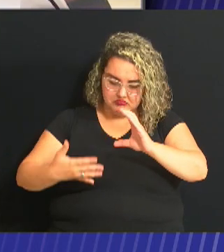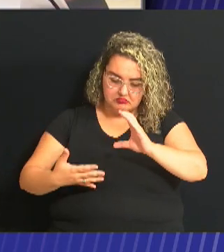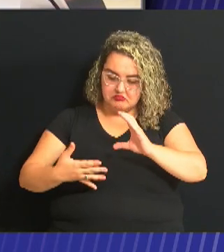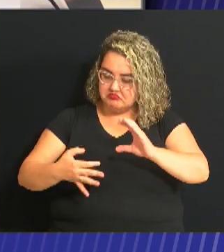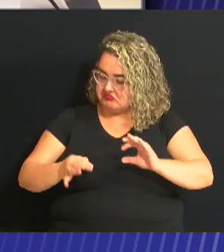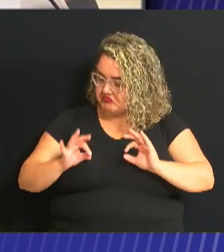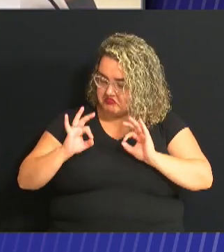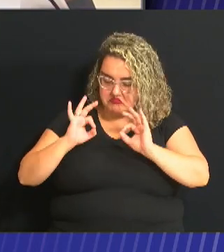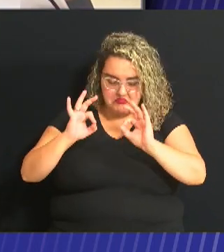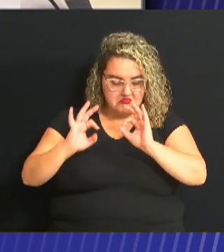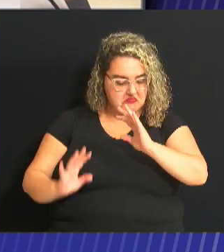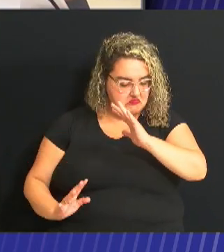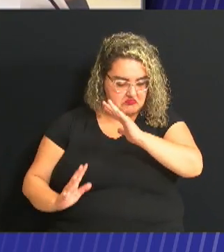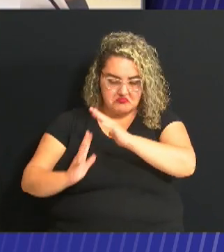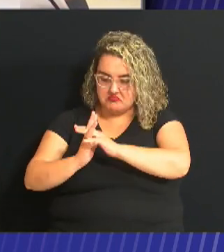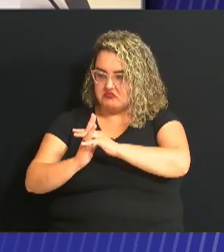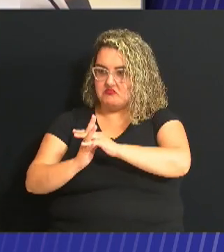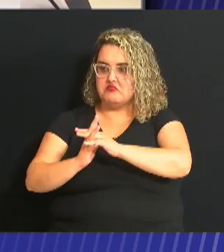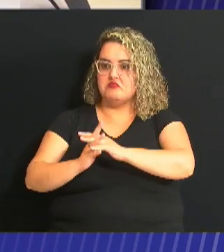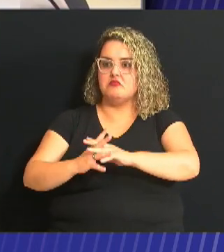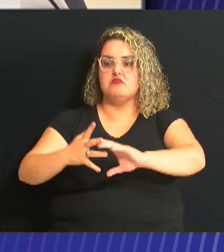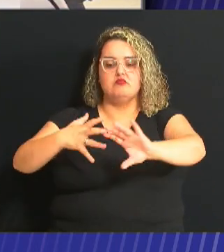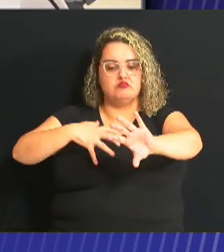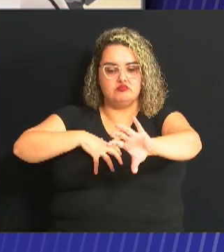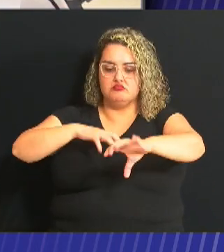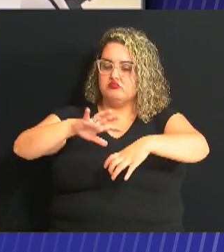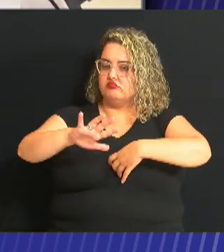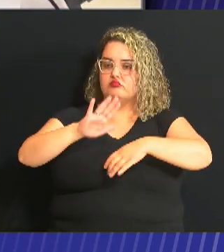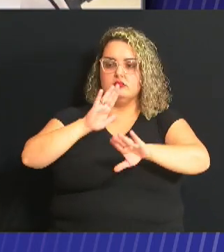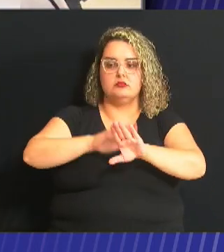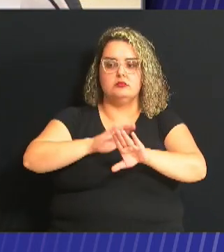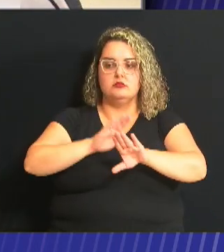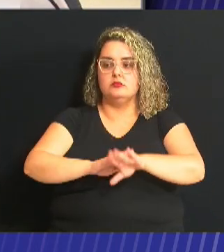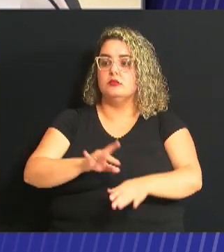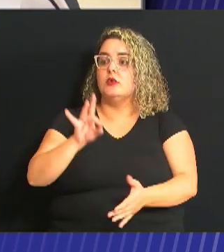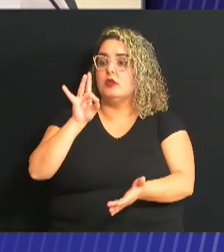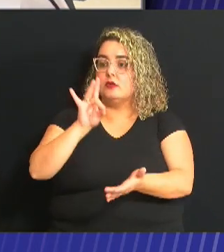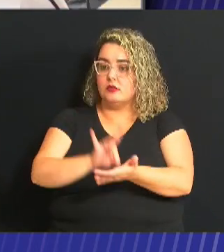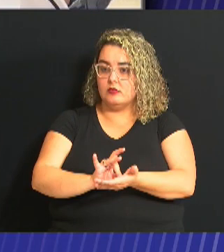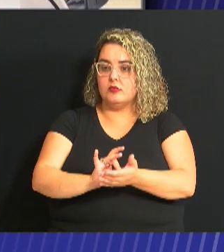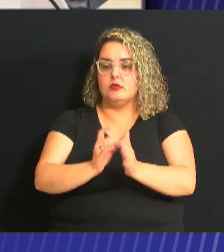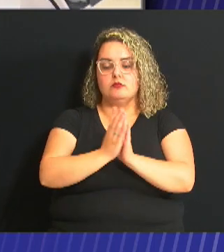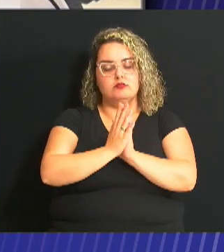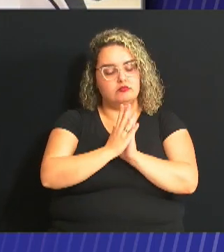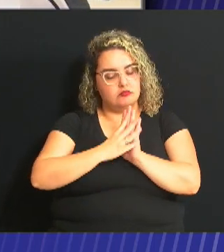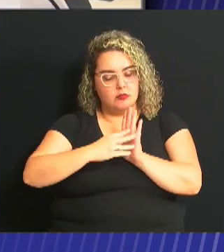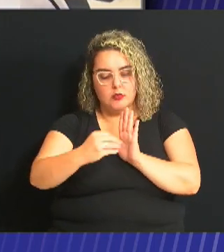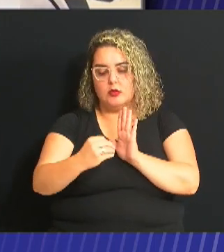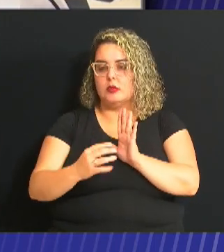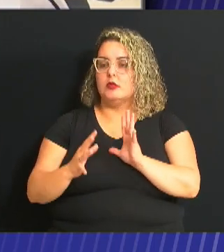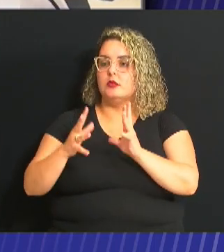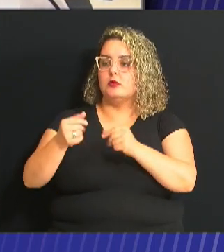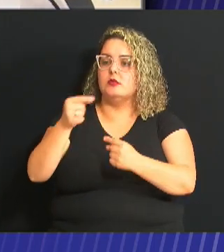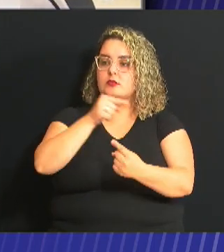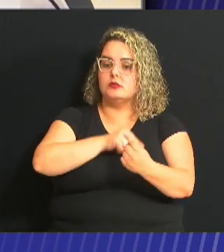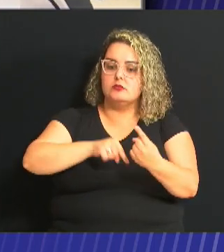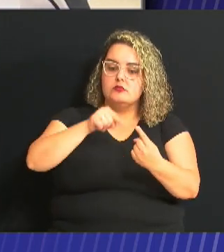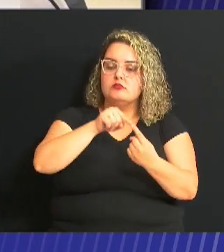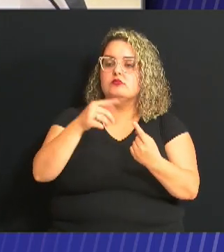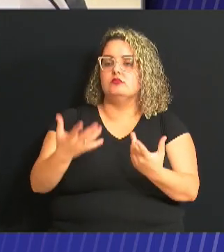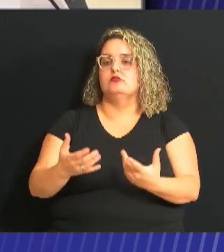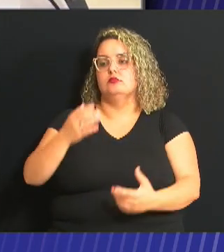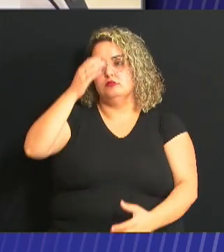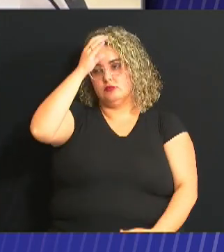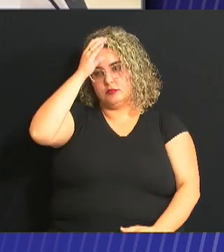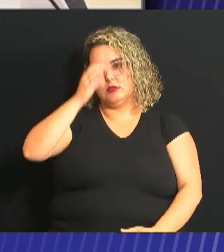incorruptível, praticante da empatia, sendo um verdadeiro espelho a todos que almejam tornarem-se cidadãos de